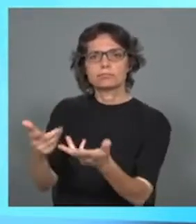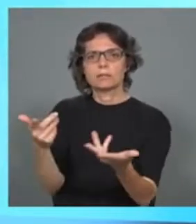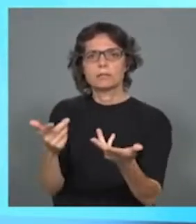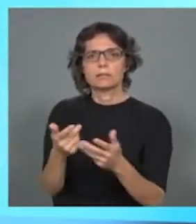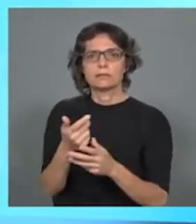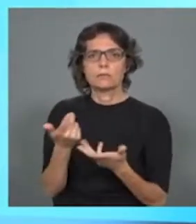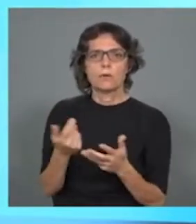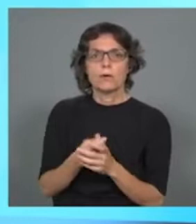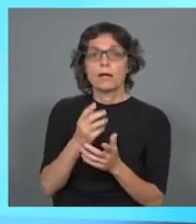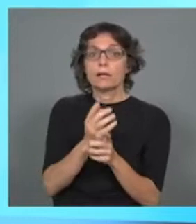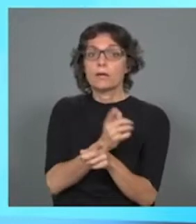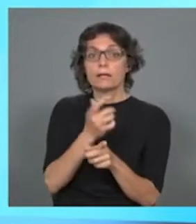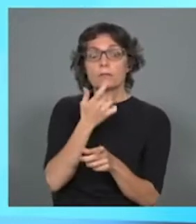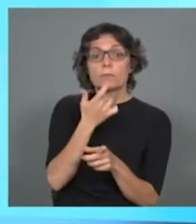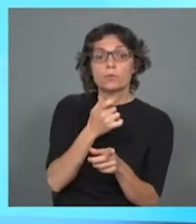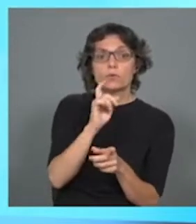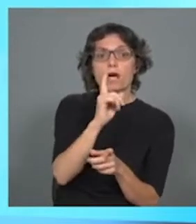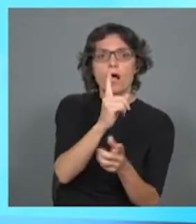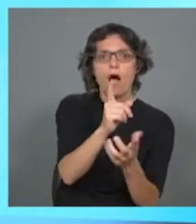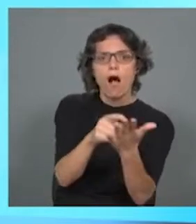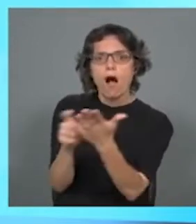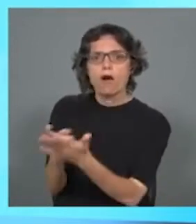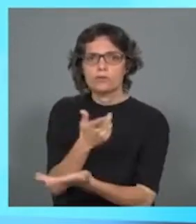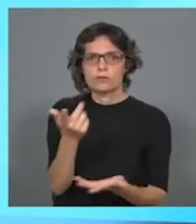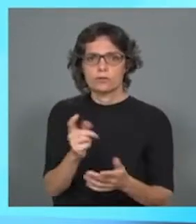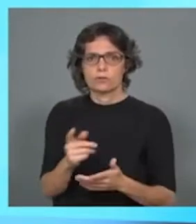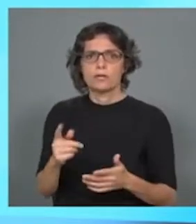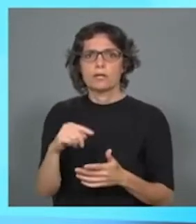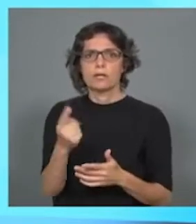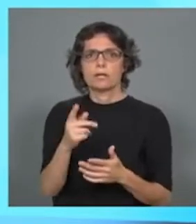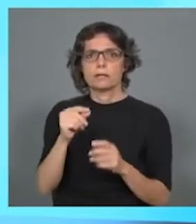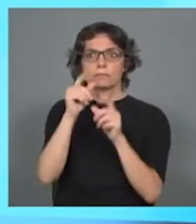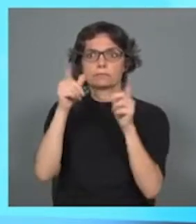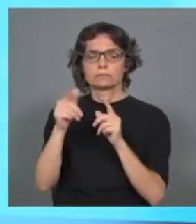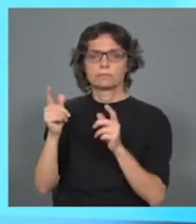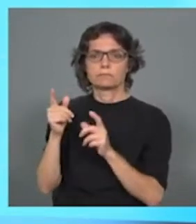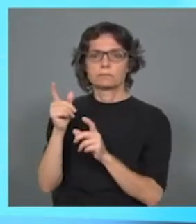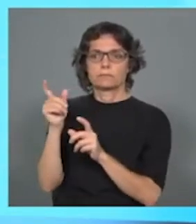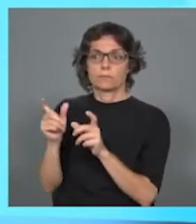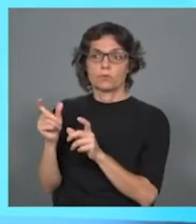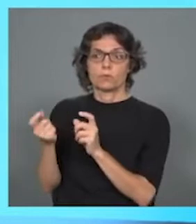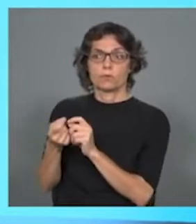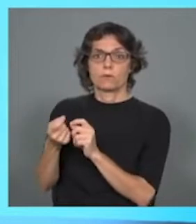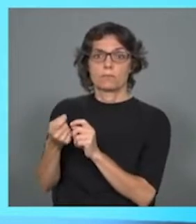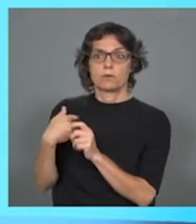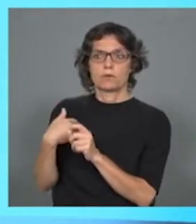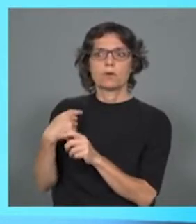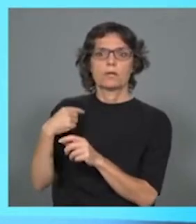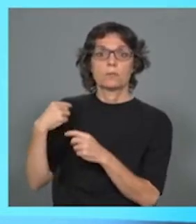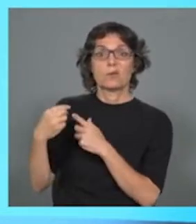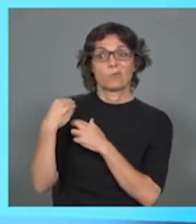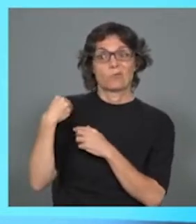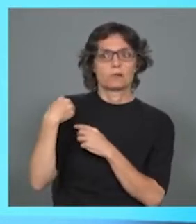a que a situação seja apoiada. Ou ter o alerta de alguém próximo que nos possa dizer, atenção, que está ali uma pessoa que precisa de